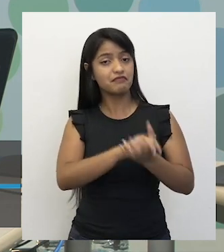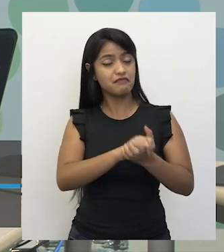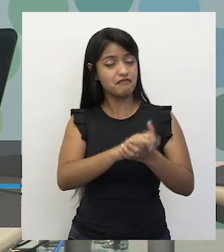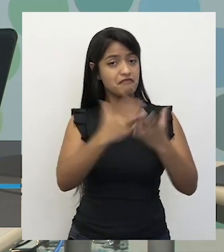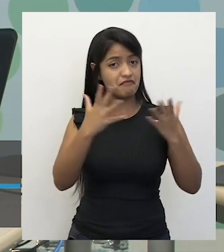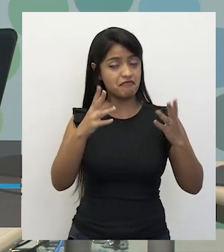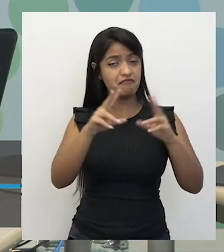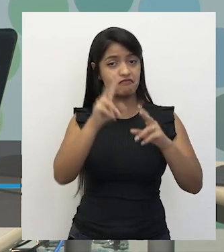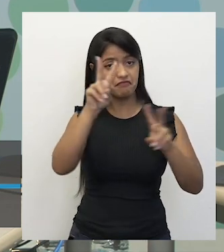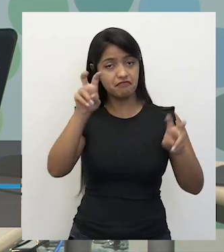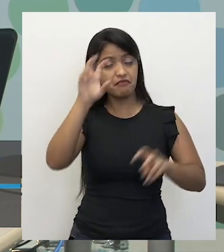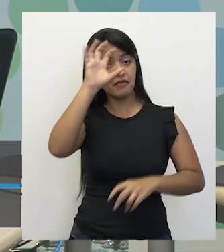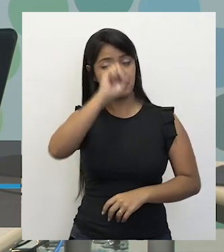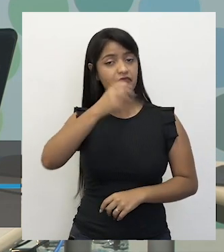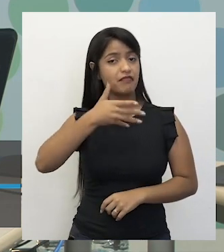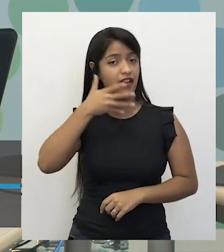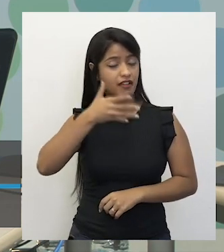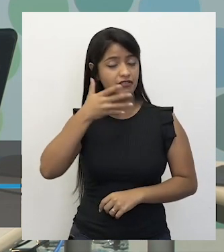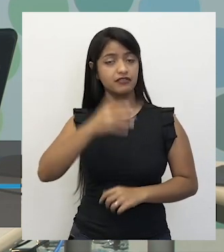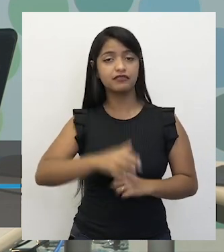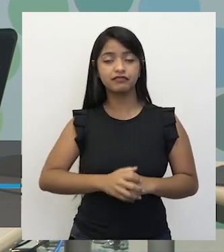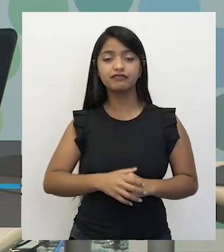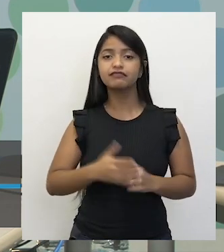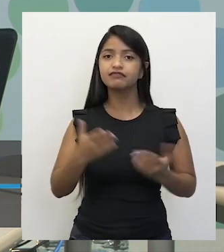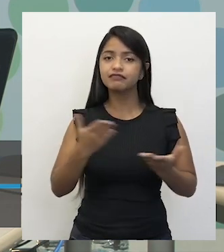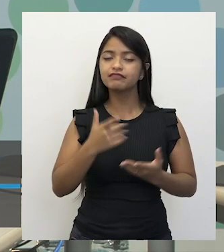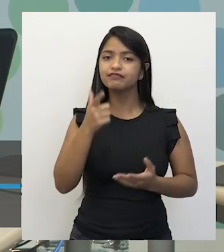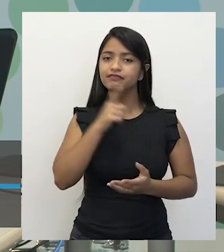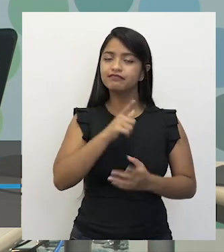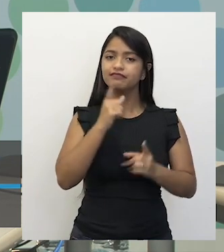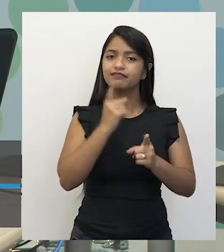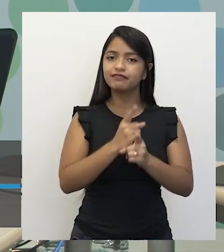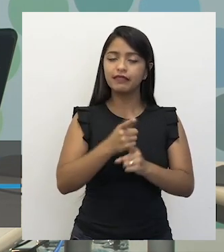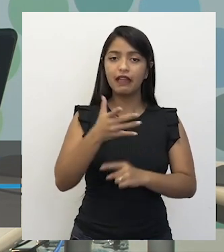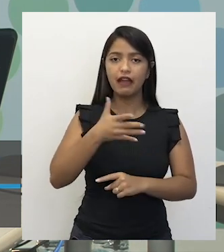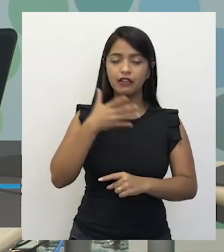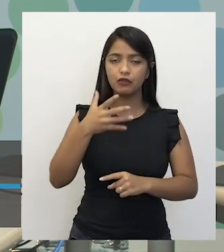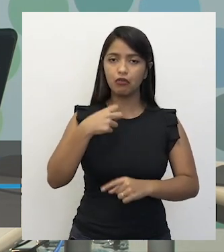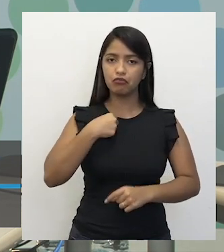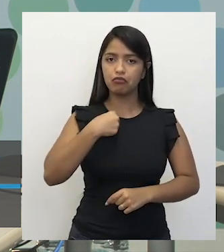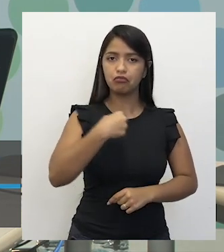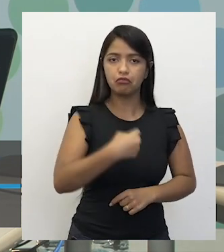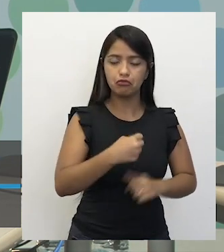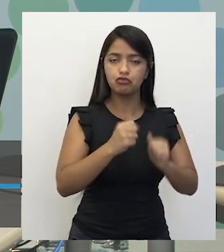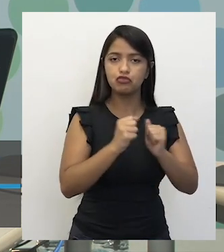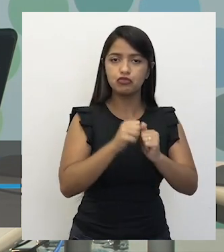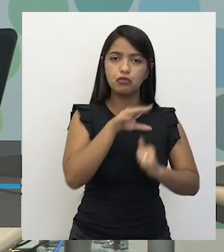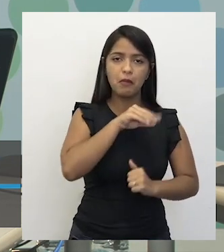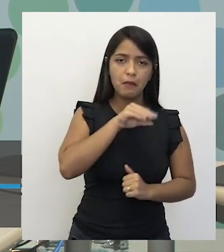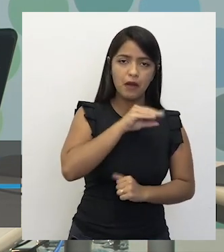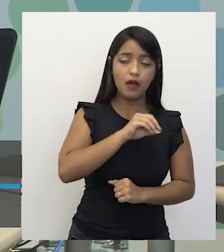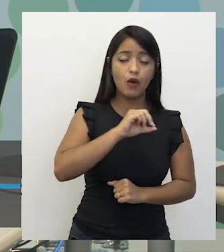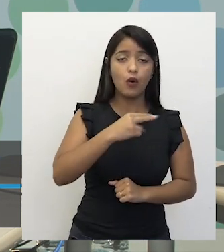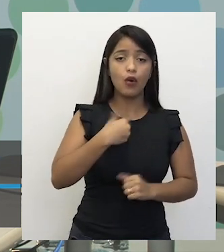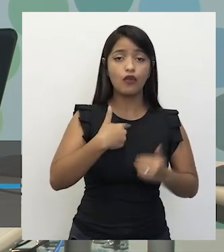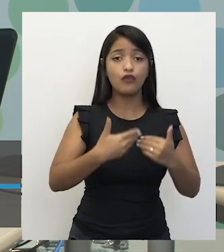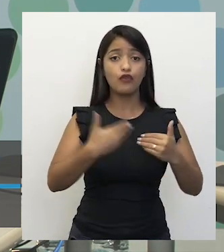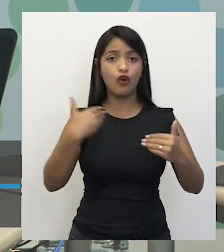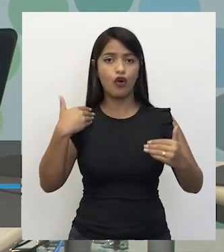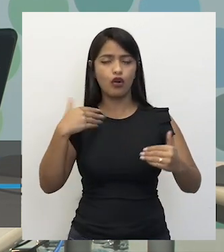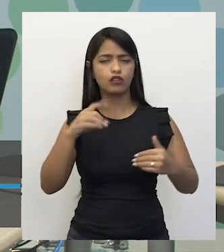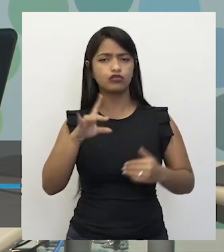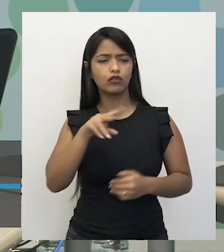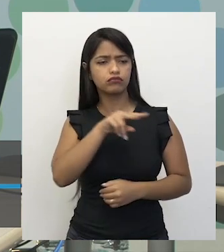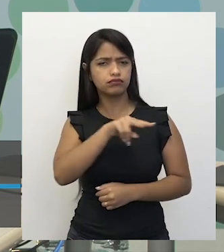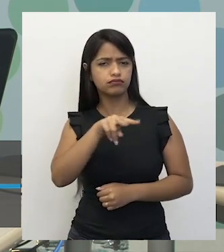só. Personagens e também já sabem a diferença entre o narrador personagem e o narrador observador, aquele que